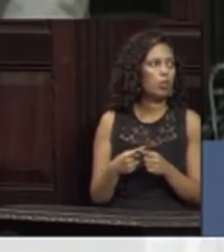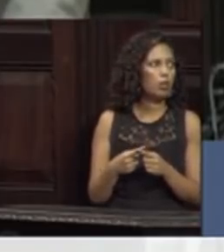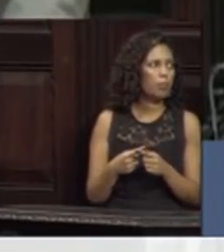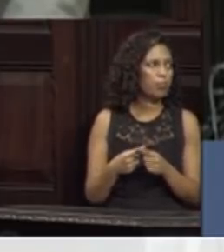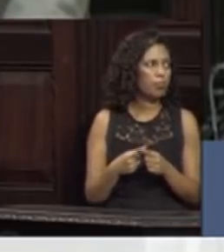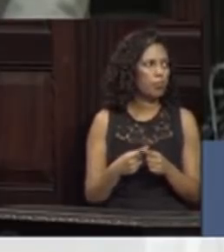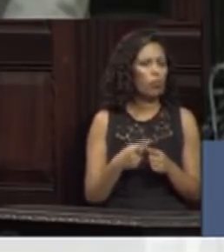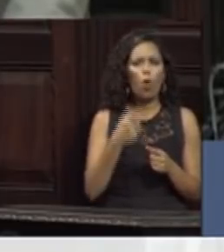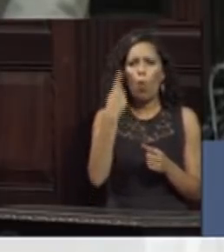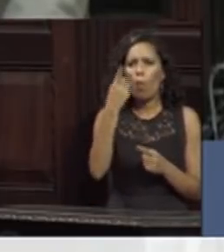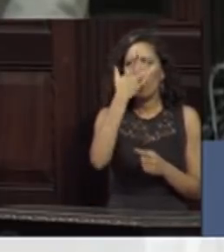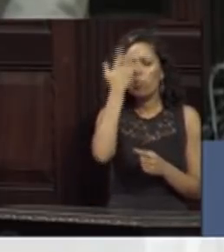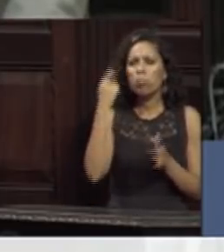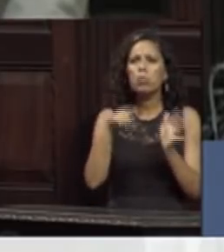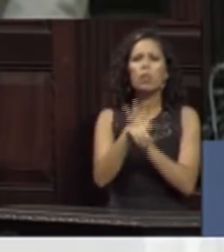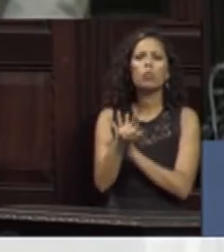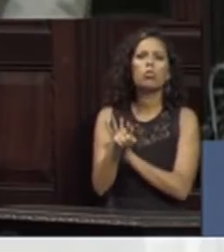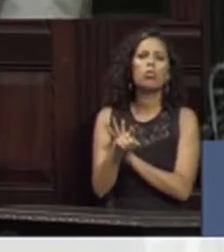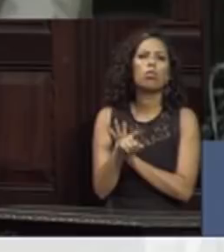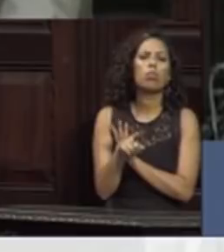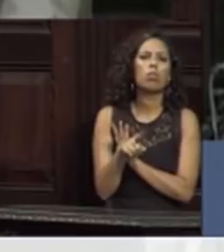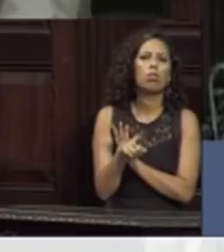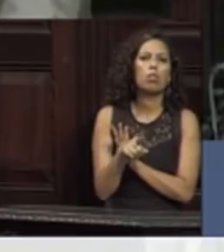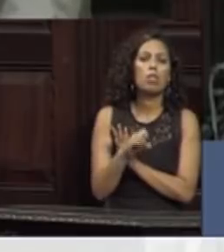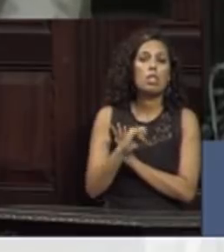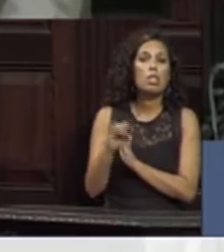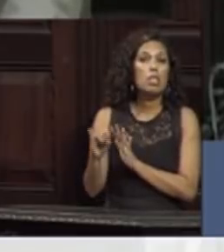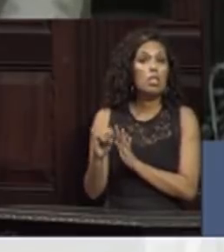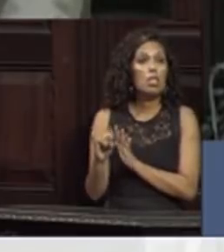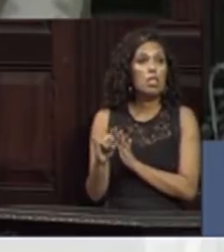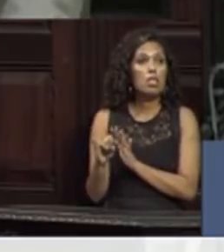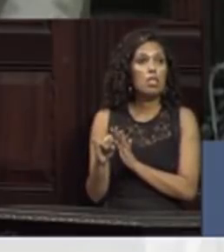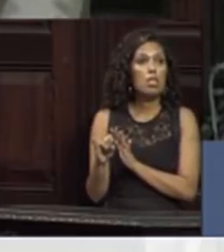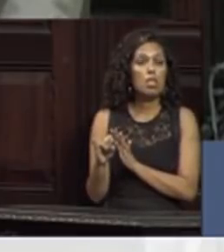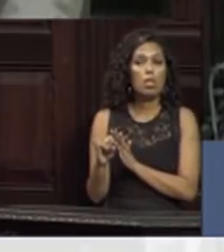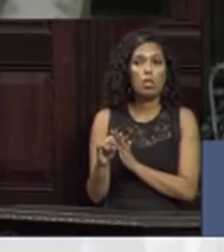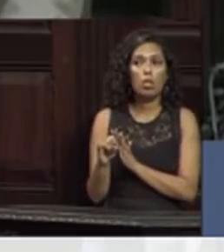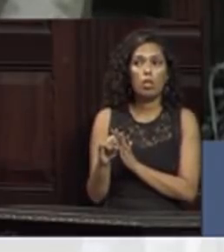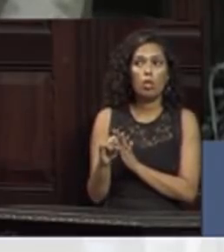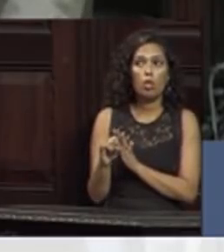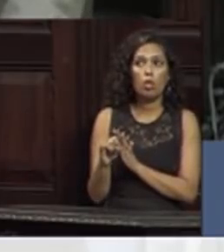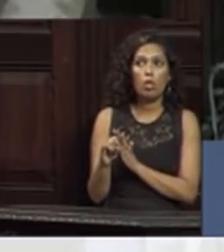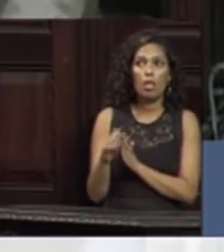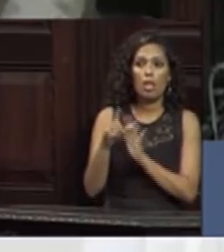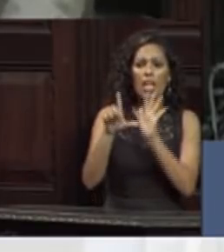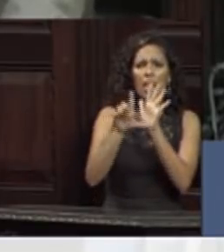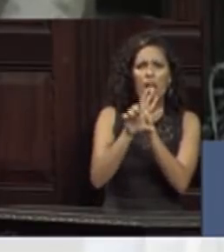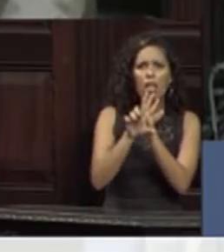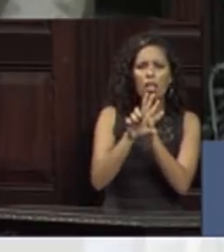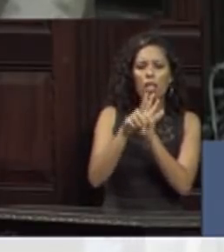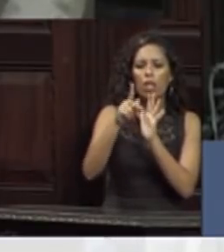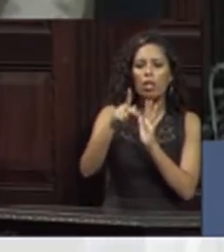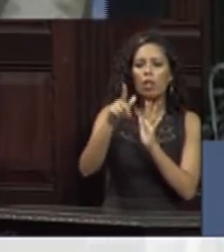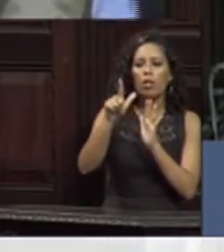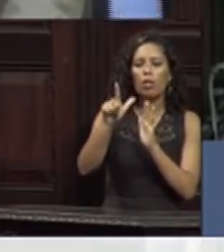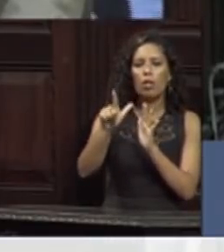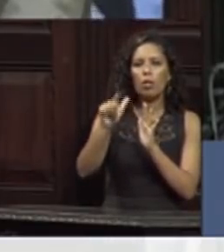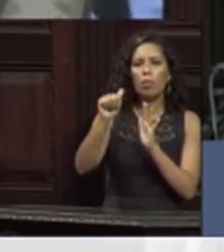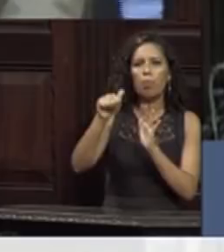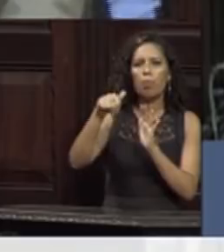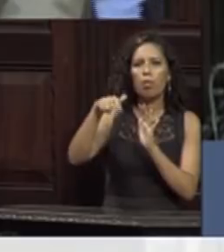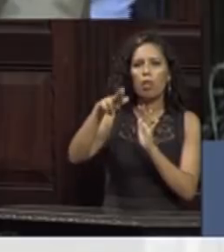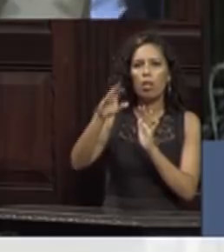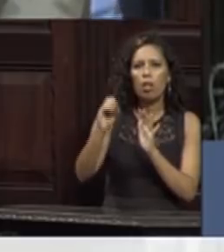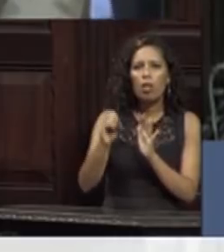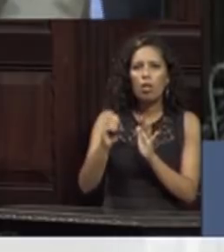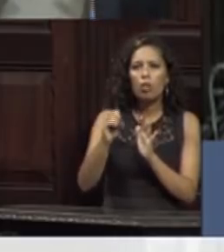se esse plano é o que vocês querem. Naquele sentido de não